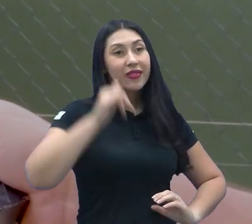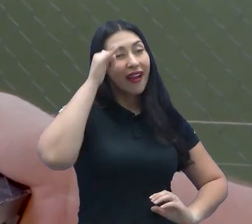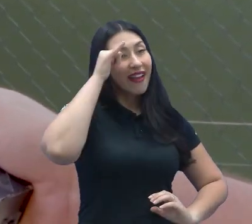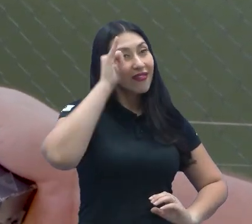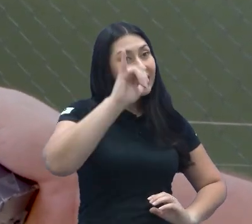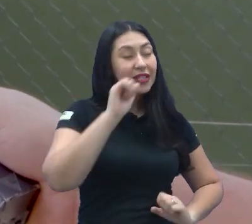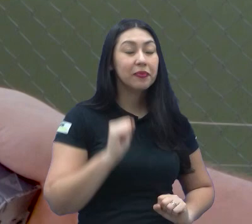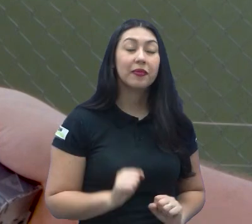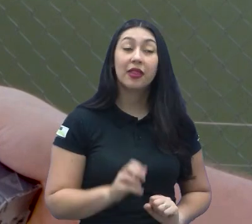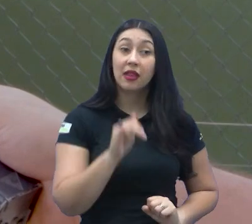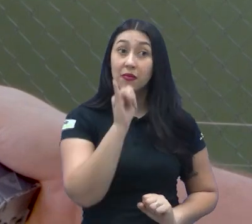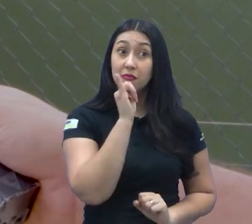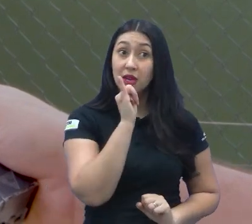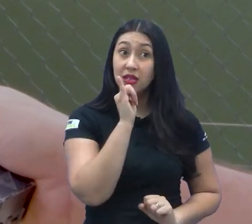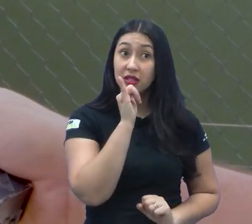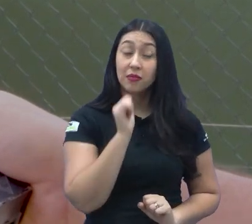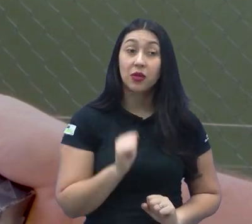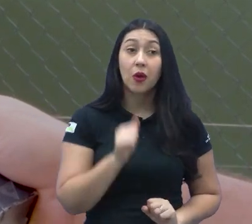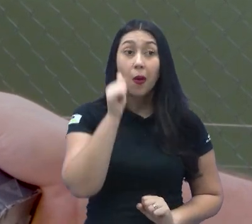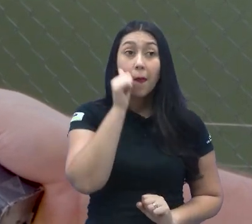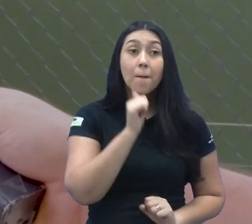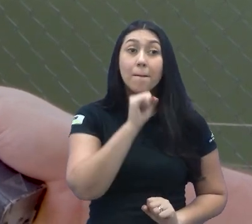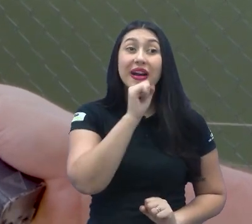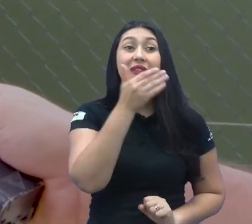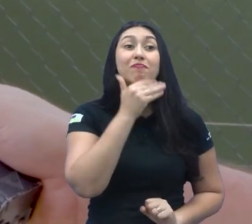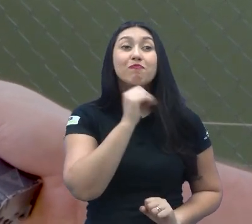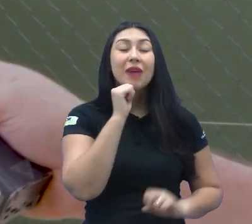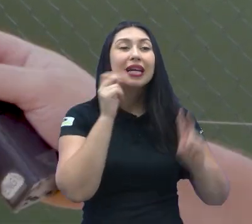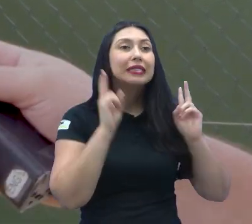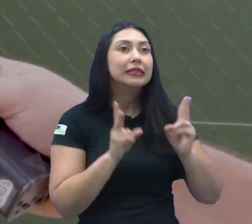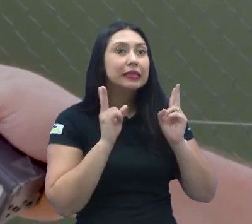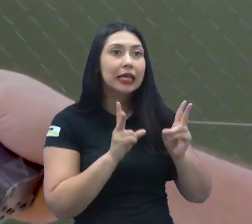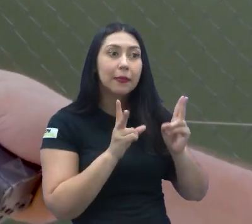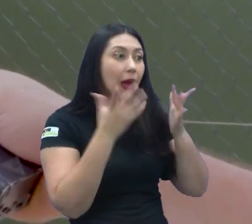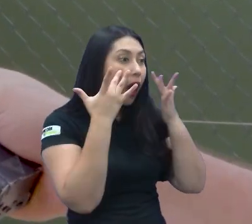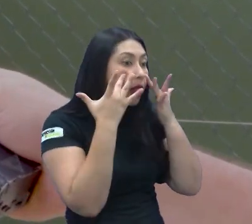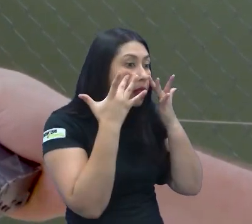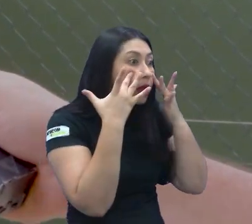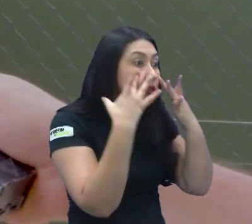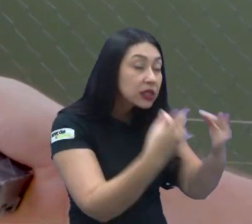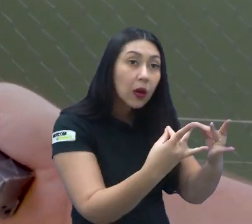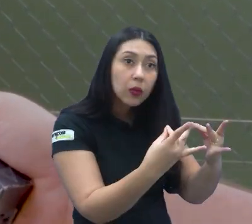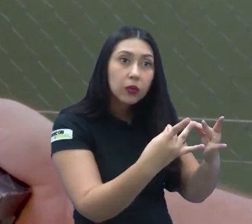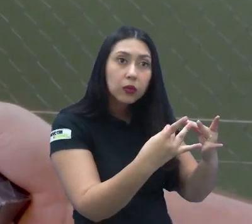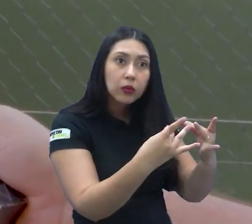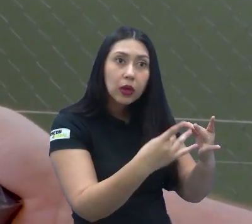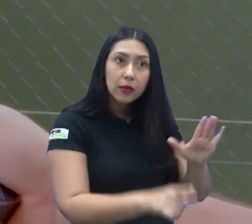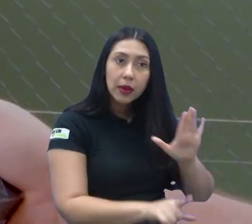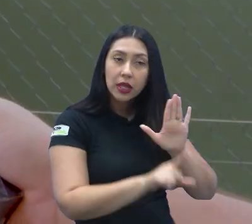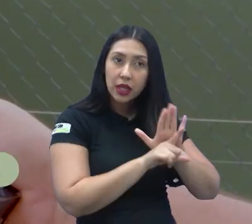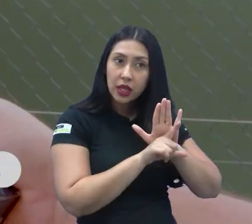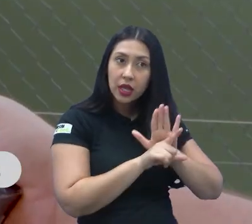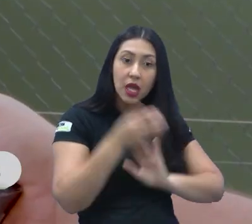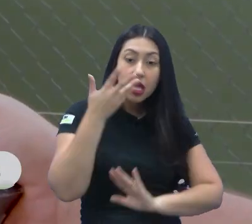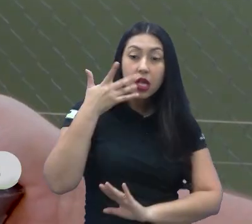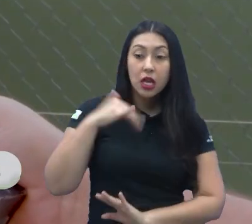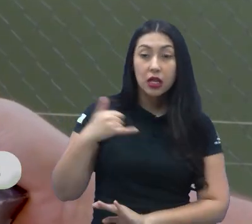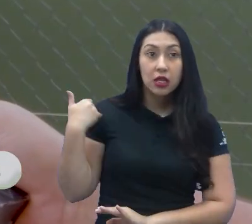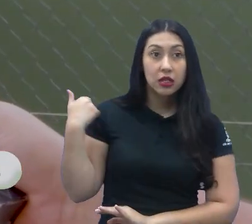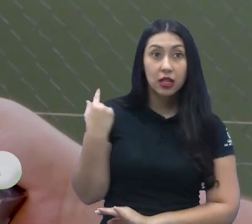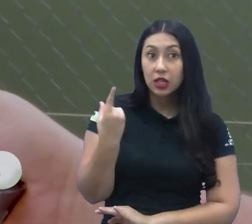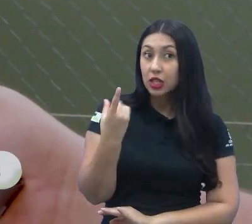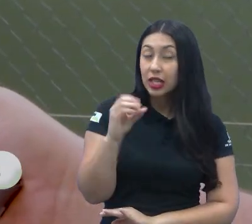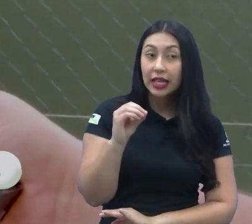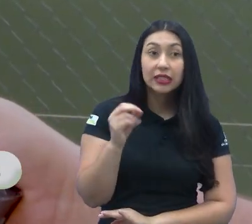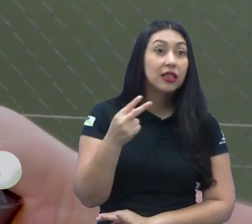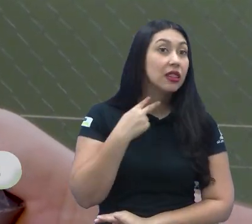Um dos principais é que o pai tenha atenção 100% no seu filho. Então, por lei, crianças menores de 10 anos não devem frequentar um